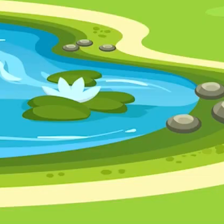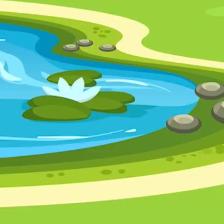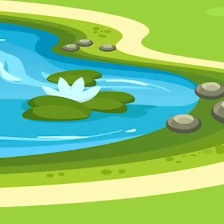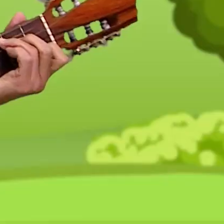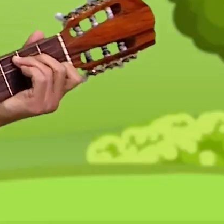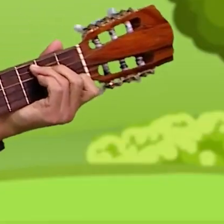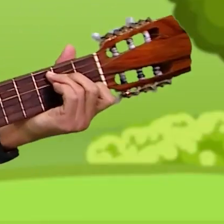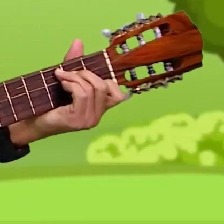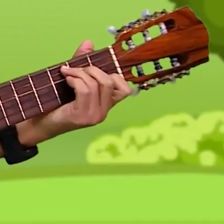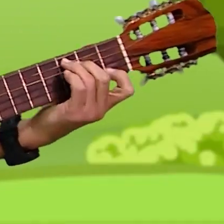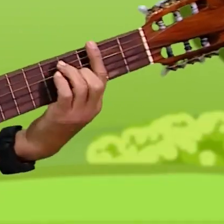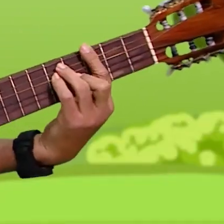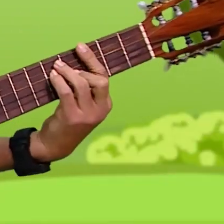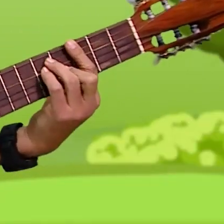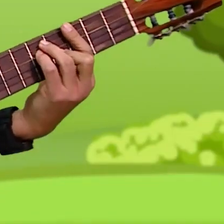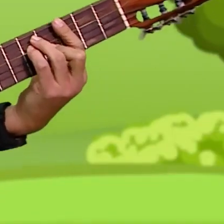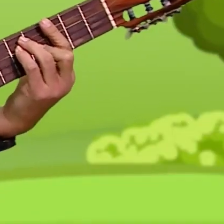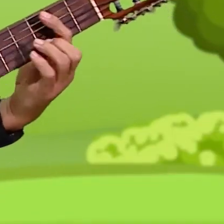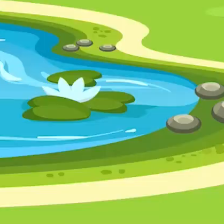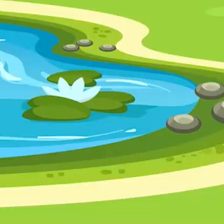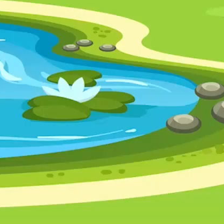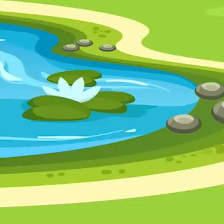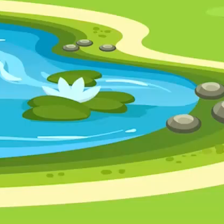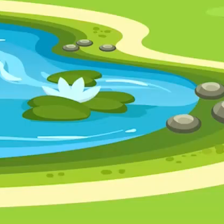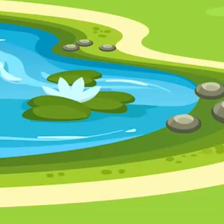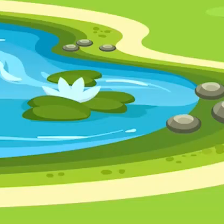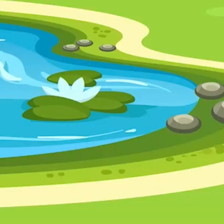companhia? Sem a tua